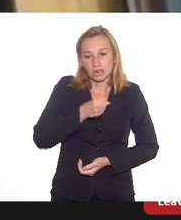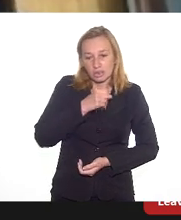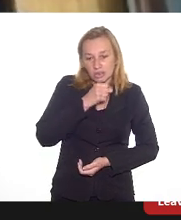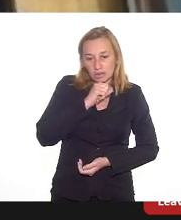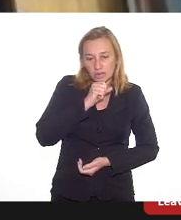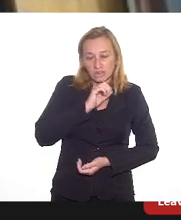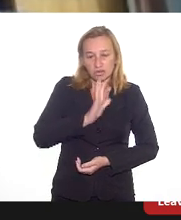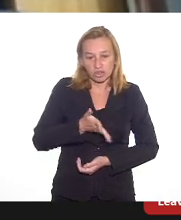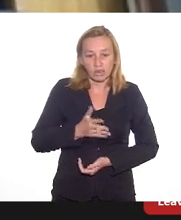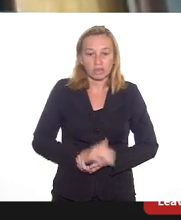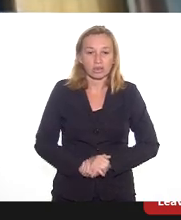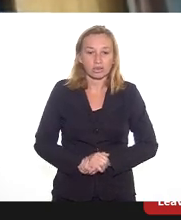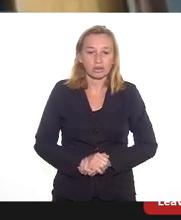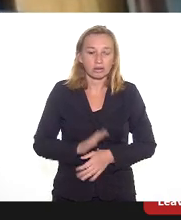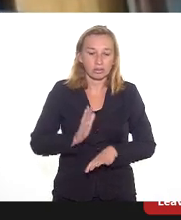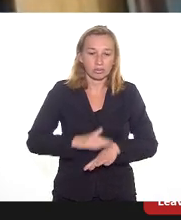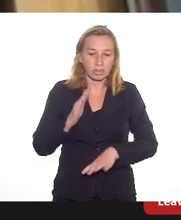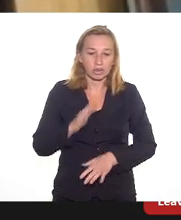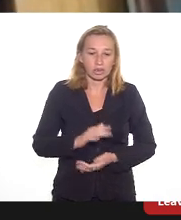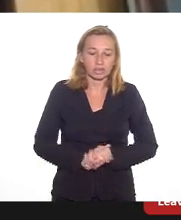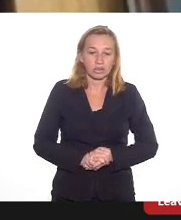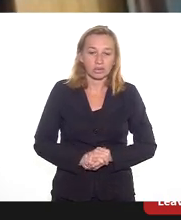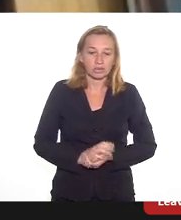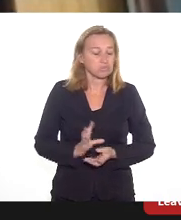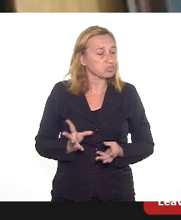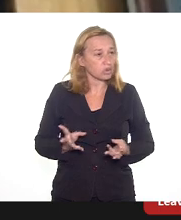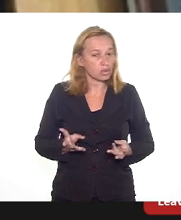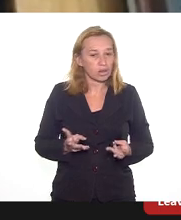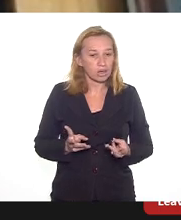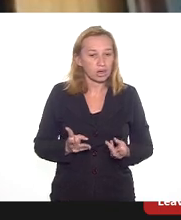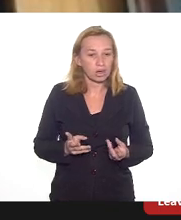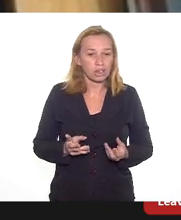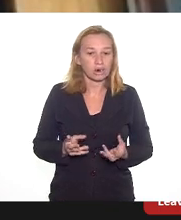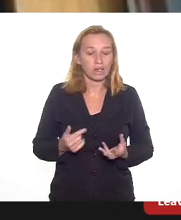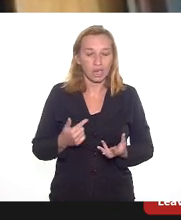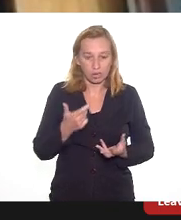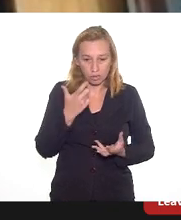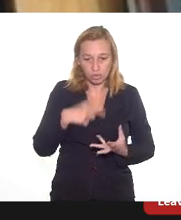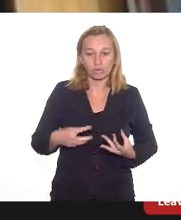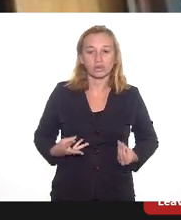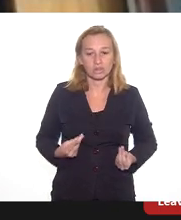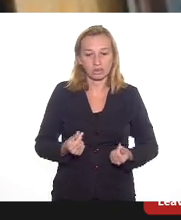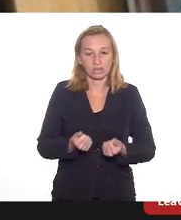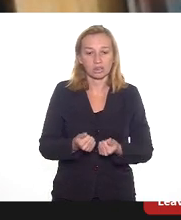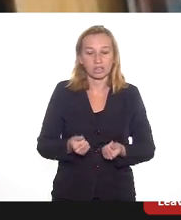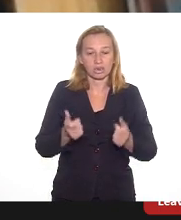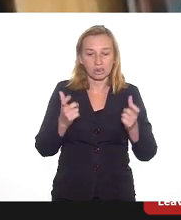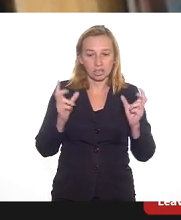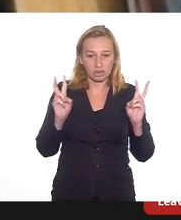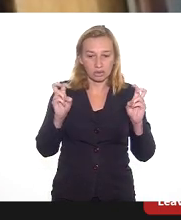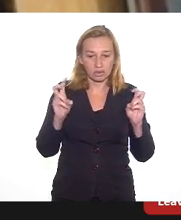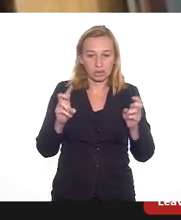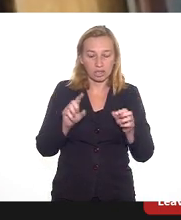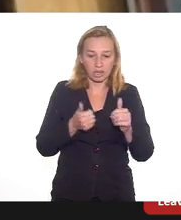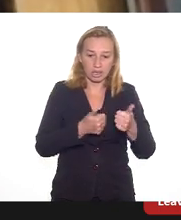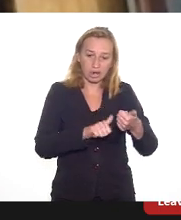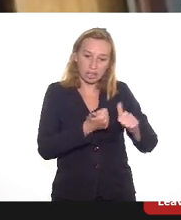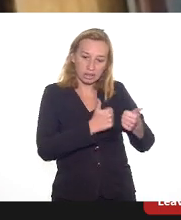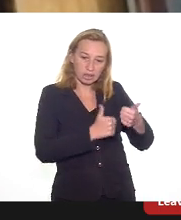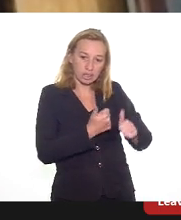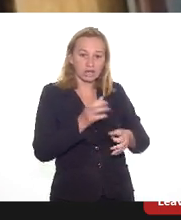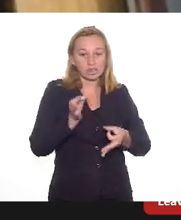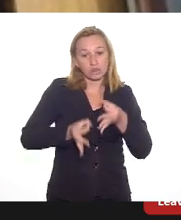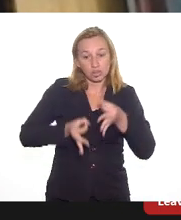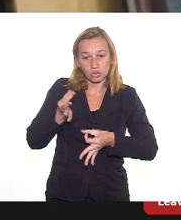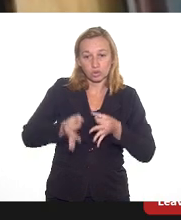e tudo mais. Então, assim, não sou insensível a esse ponto, mas aqui todo o meu papel de procurador do Estado, de fazer uma análise estritamente